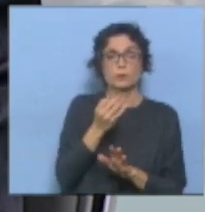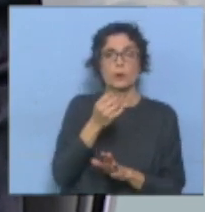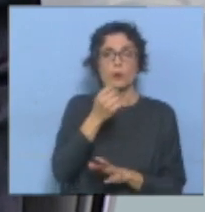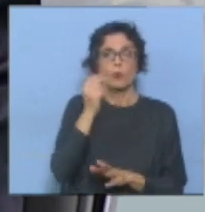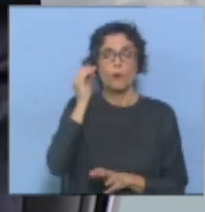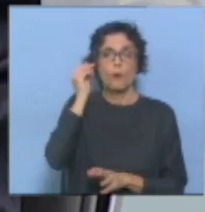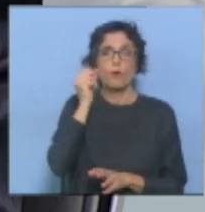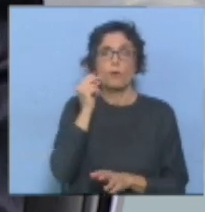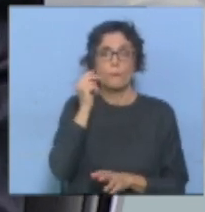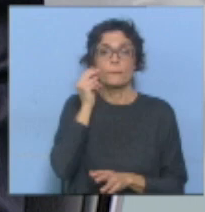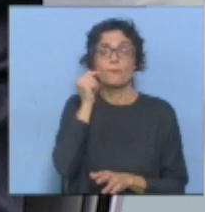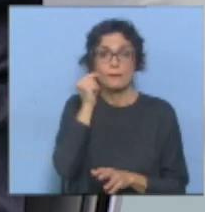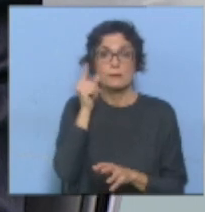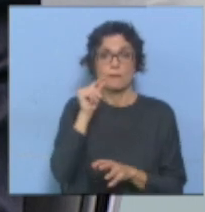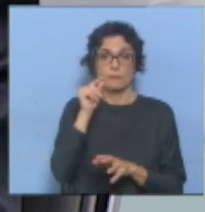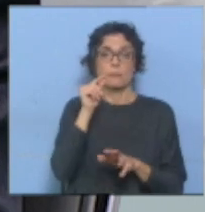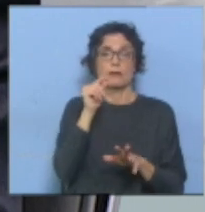Viseu e a sede em Lisboa,